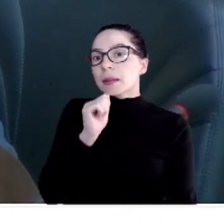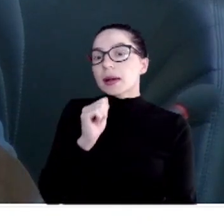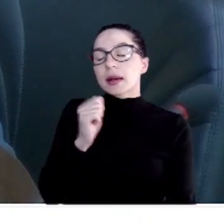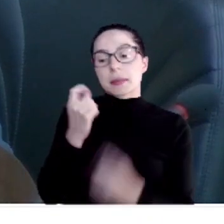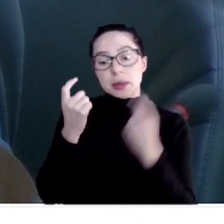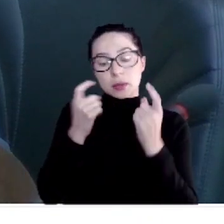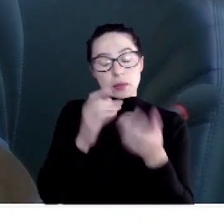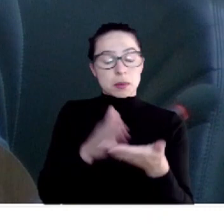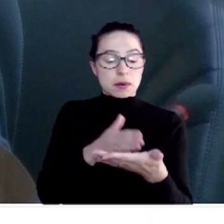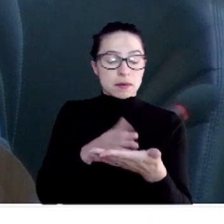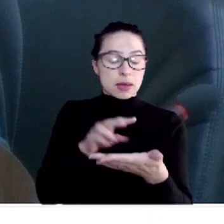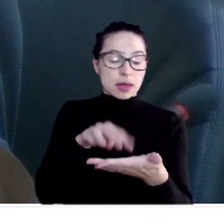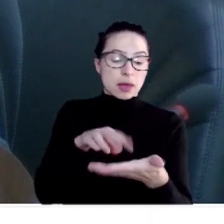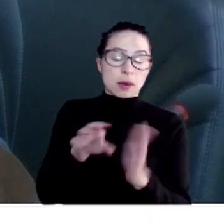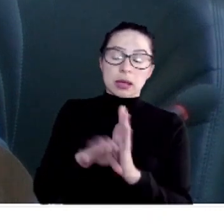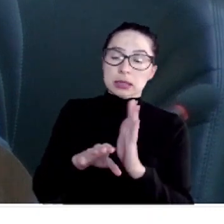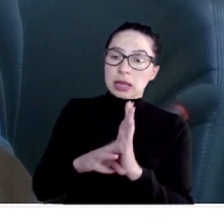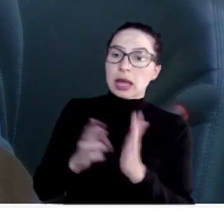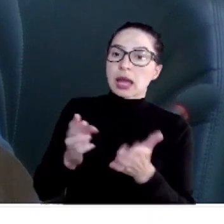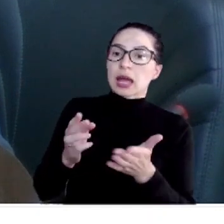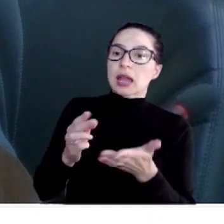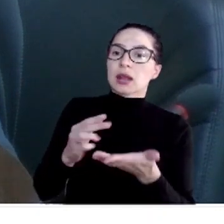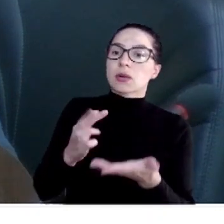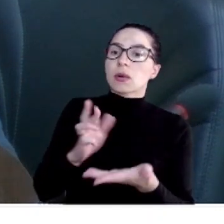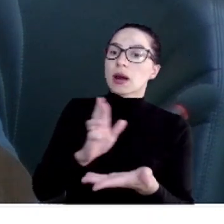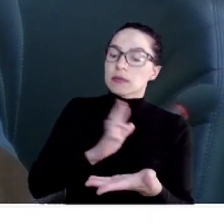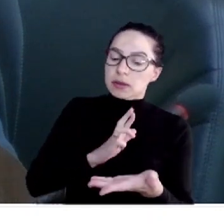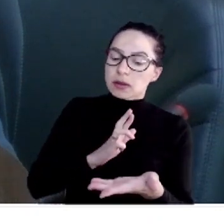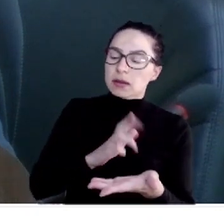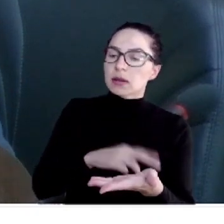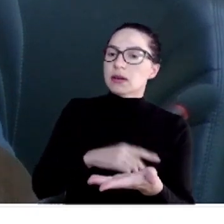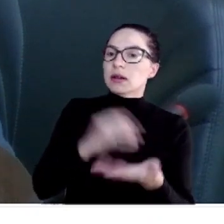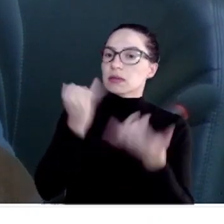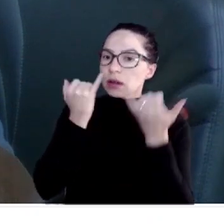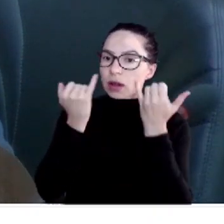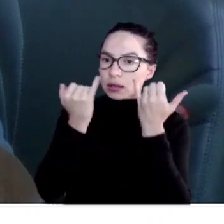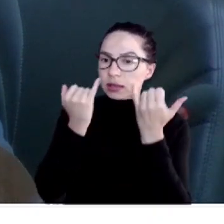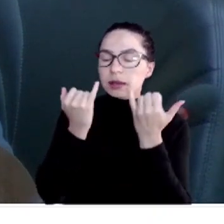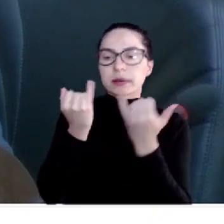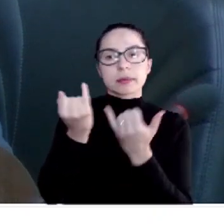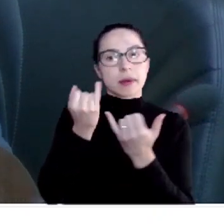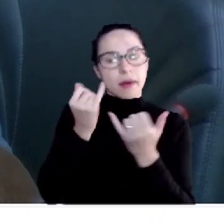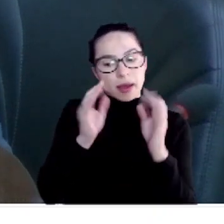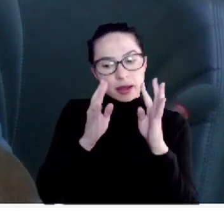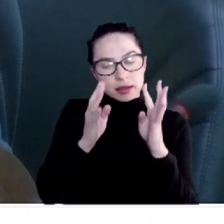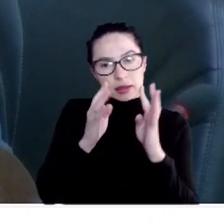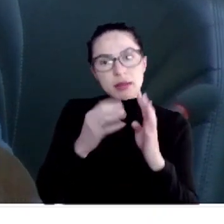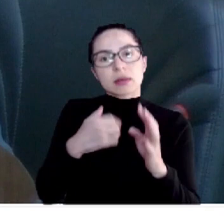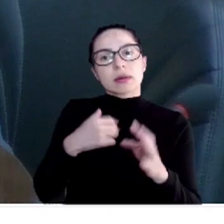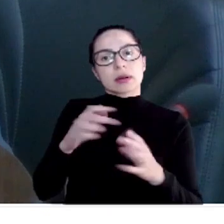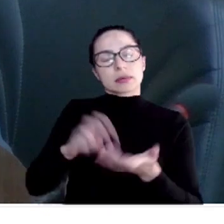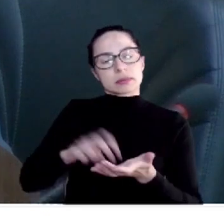lição, vê os bilhetes, estão atentos, porque todo mundo já falou, eu já usei a tribuna de manhã,